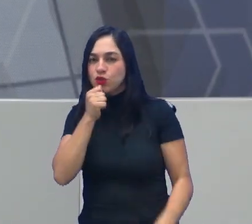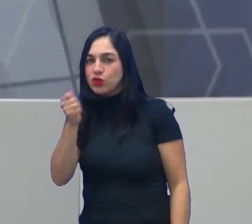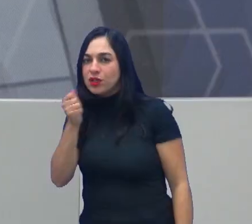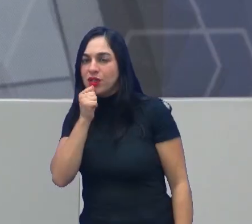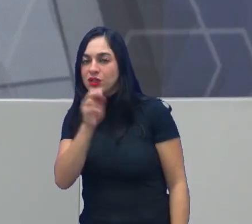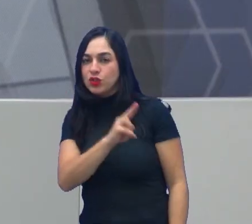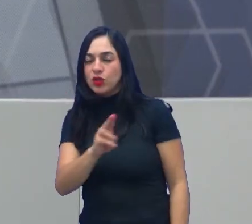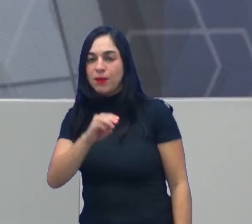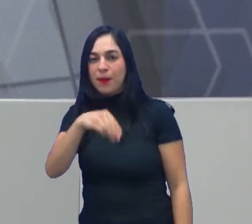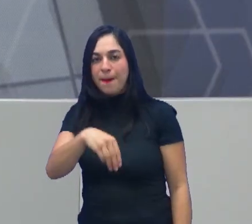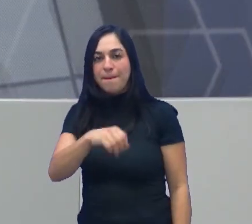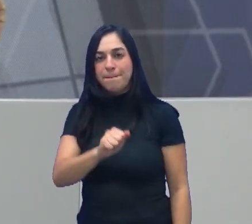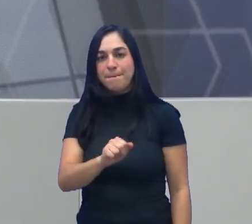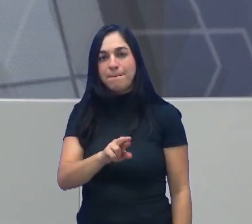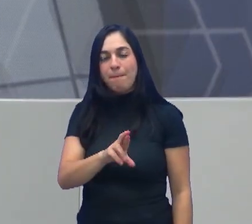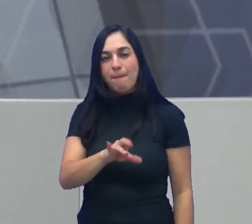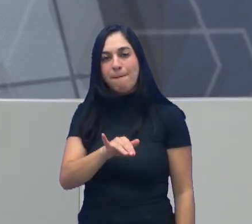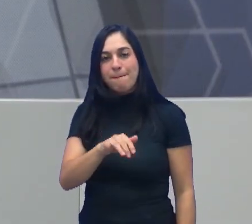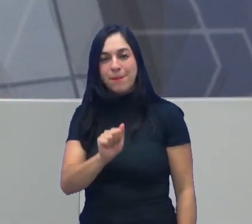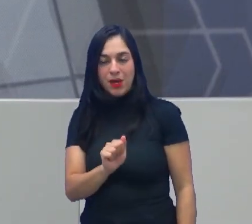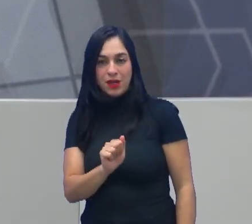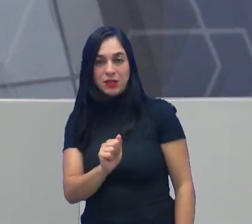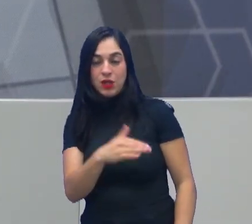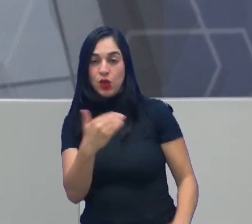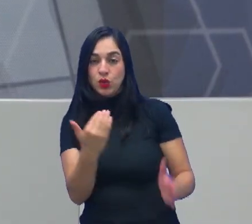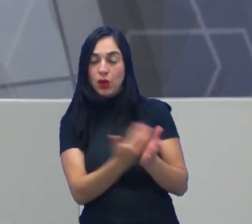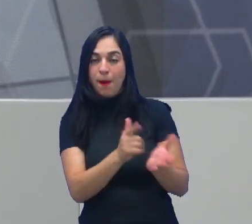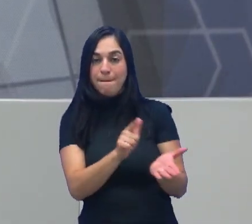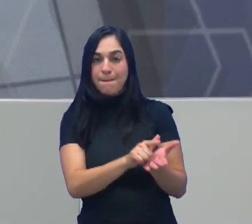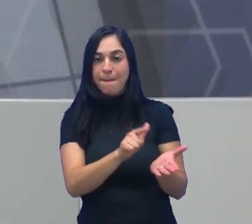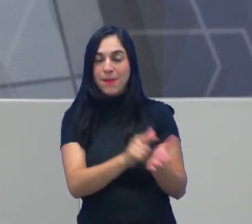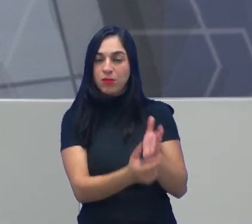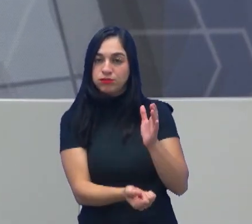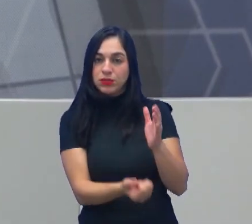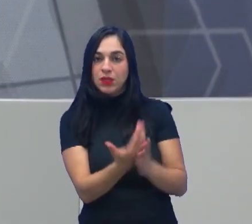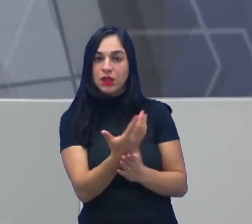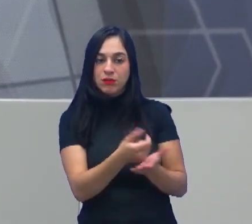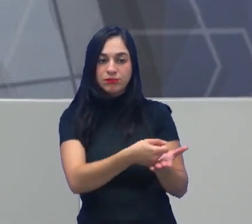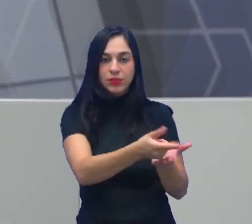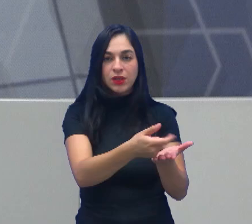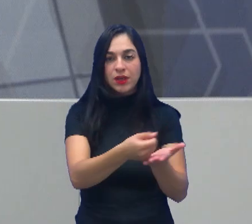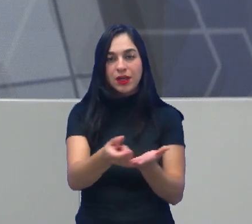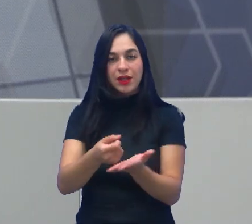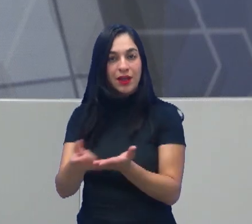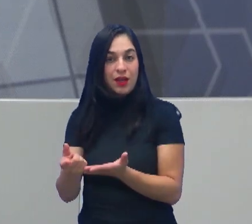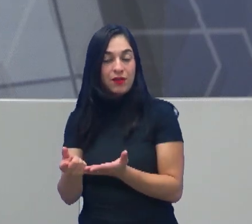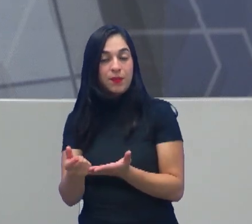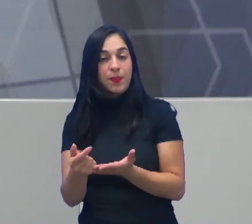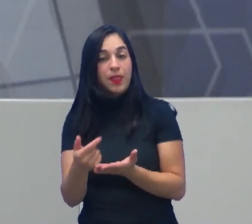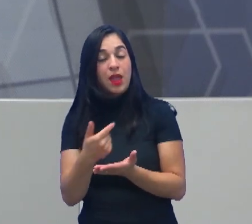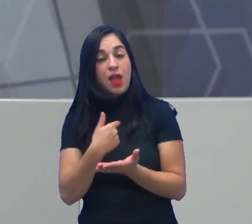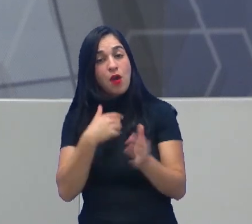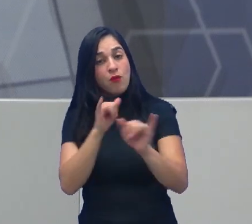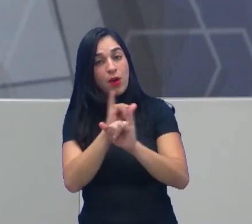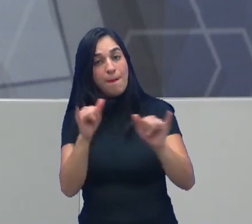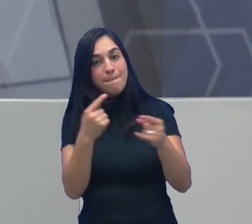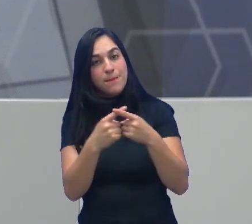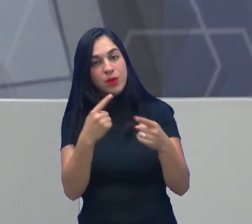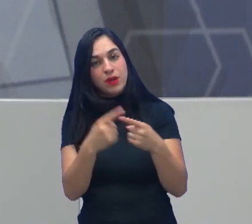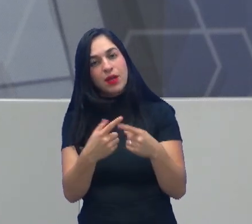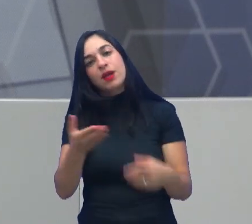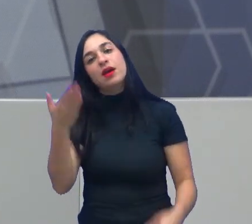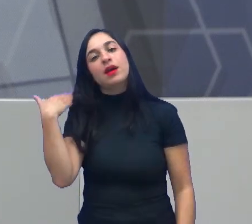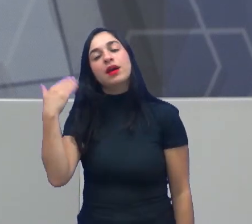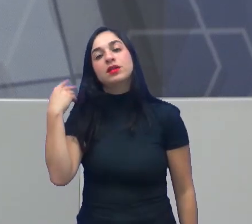que fazia e elaborava as cartilhas que foi referência. Estou falando isso porque esse cidadão que acabou